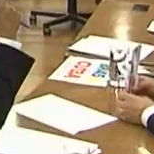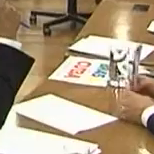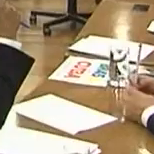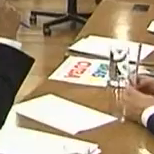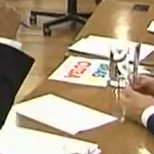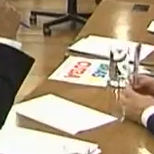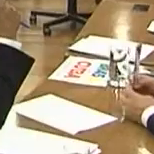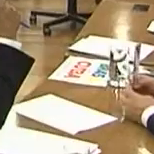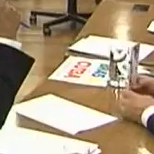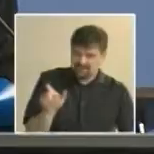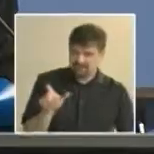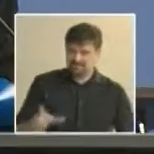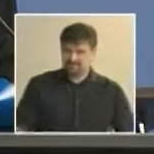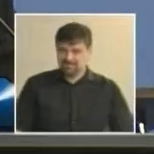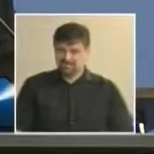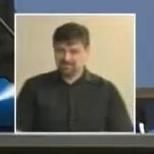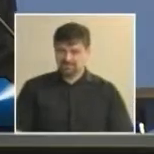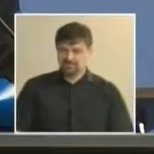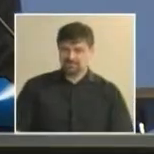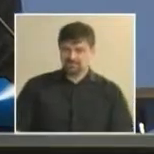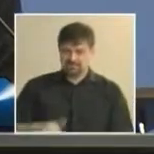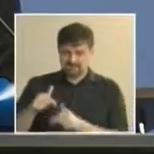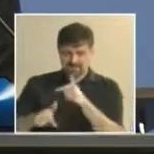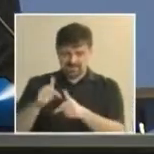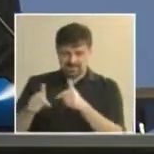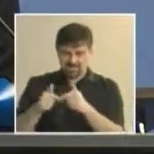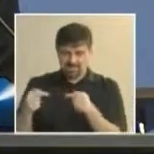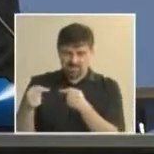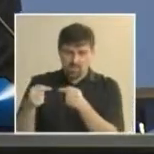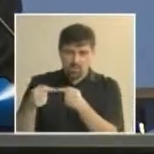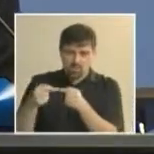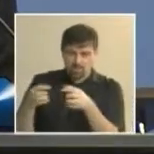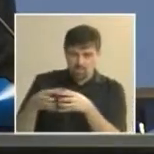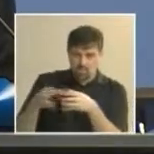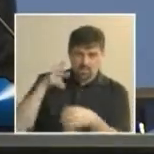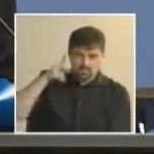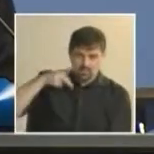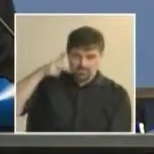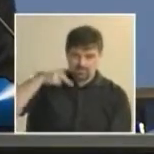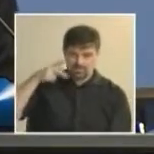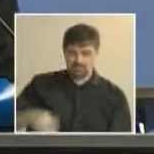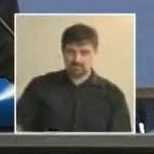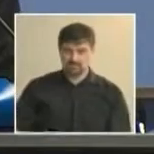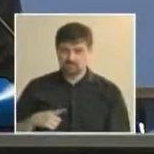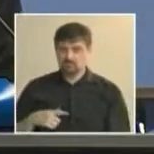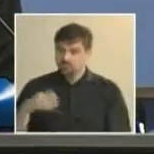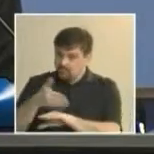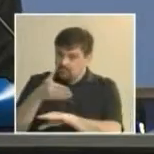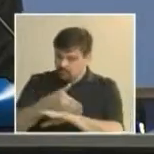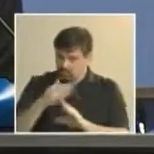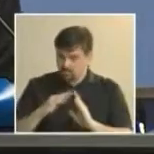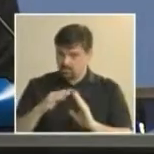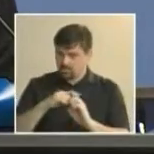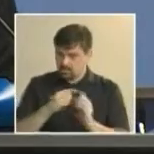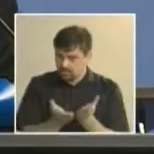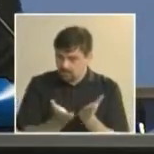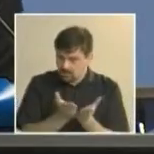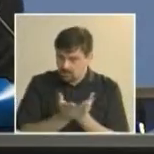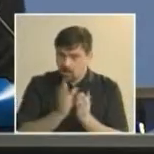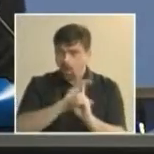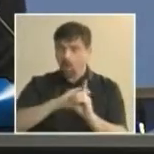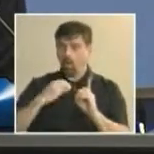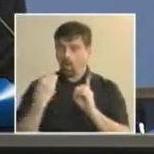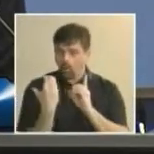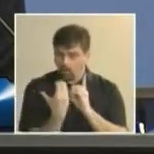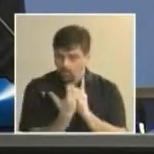indignação nos vereadores por que você quer saber se existe Curral eleitoral vai na igreja vai assistir